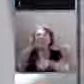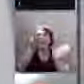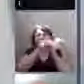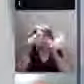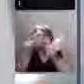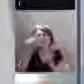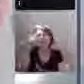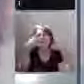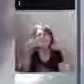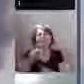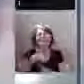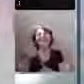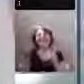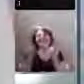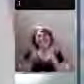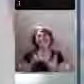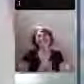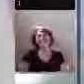Eu acho que deve ser.